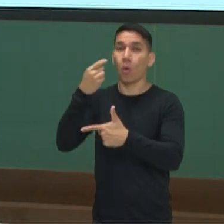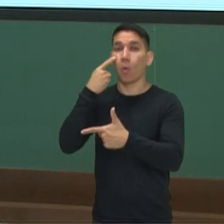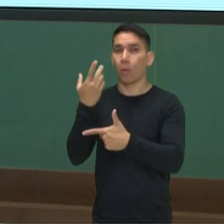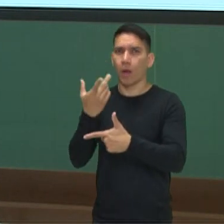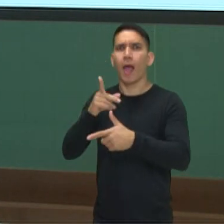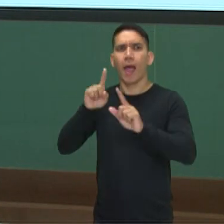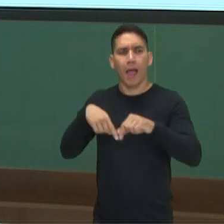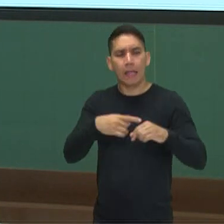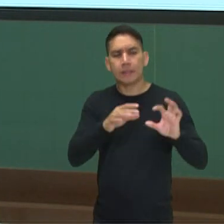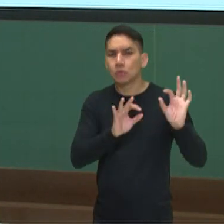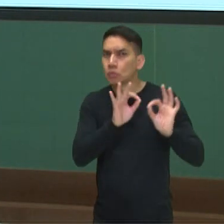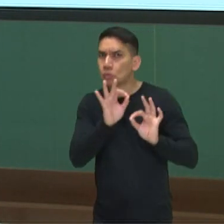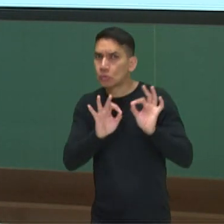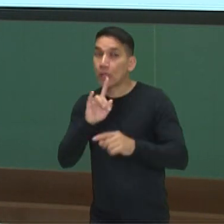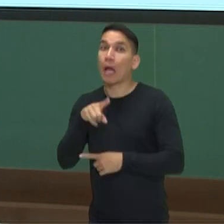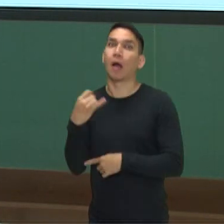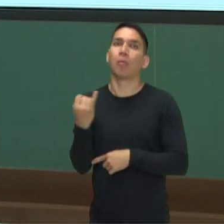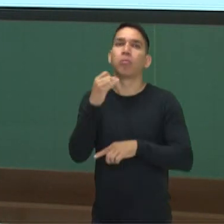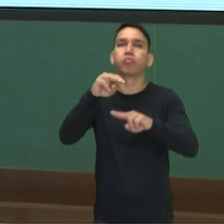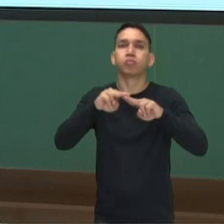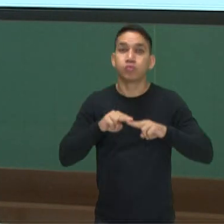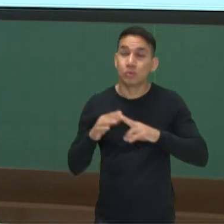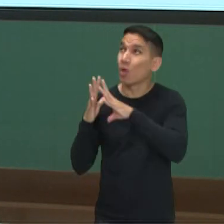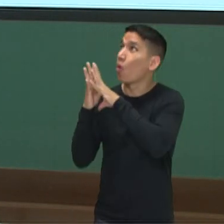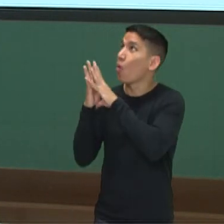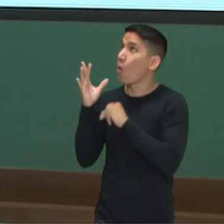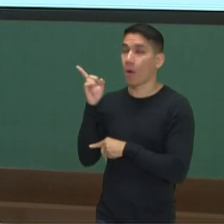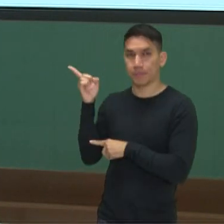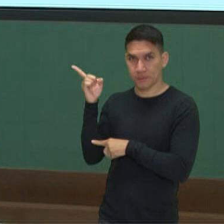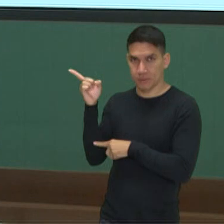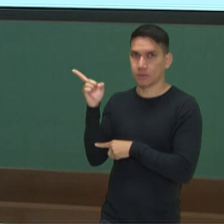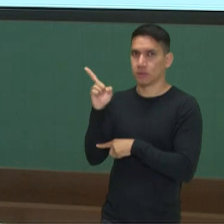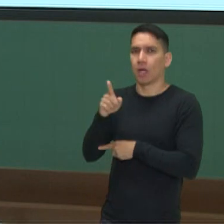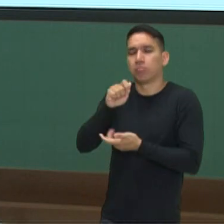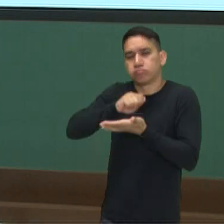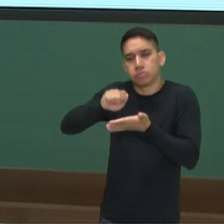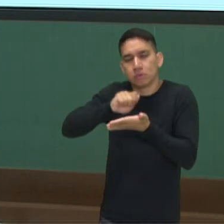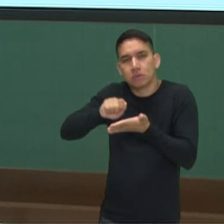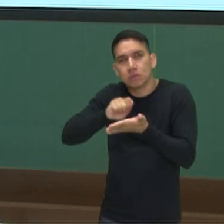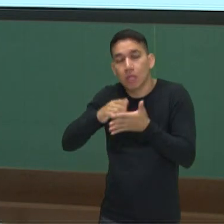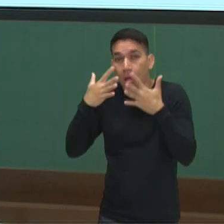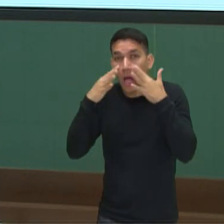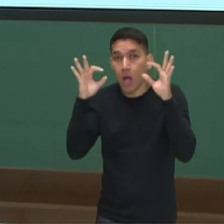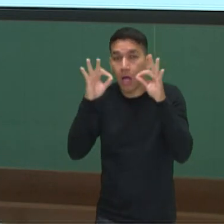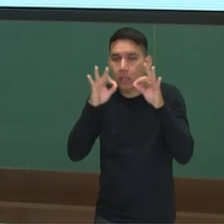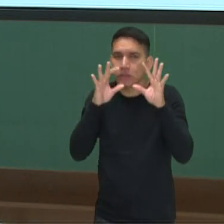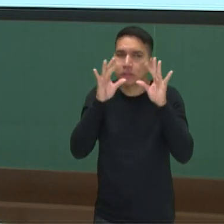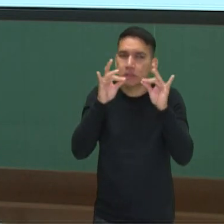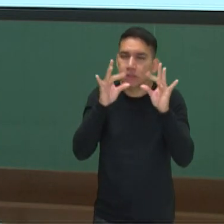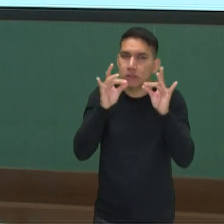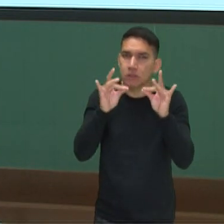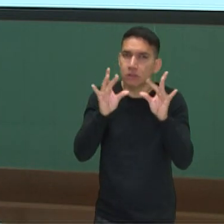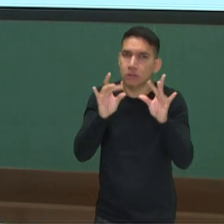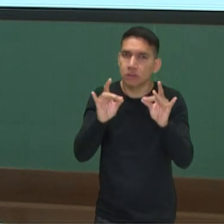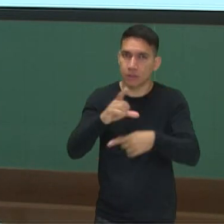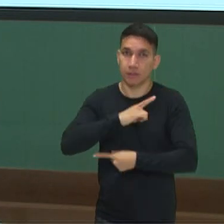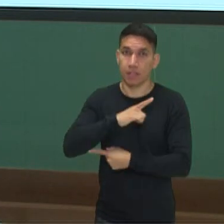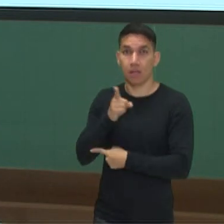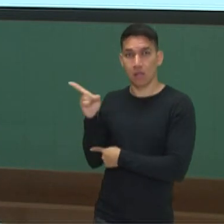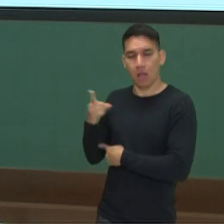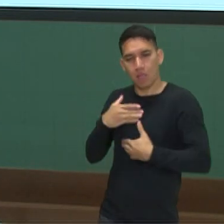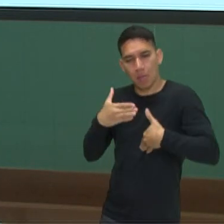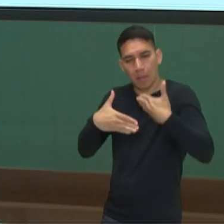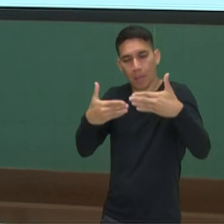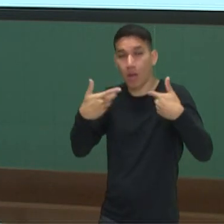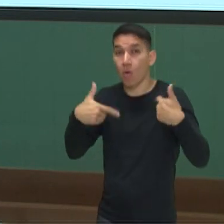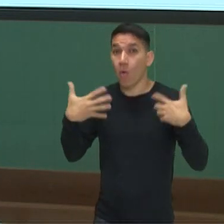isso, você vai ter um tempinho para copiá-la no seu caderno aí, com bastante carinho. Ela tem detalhes nessa resolução que eu quero